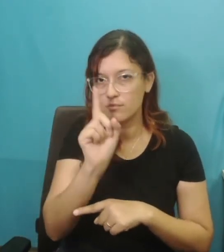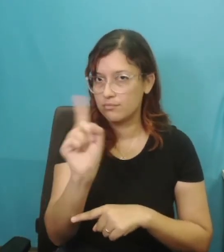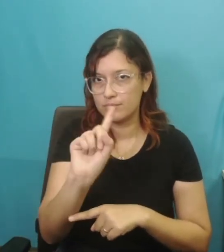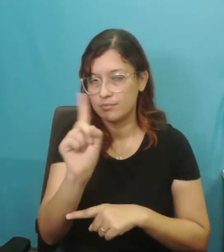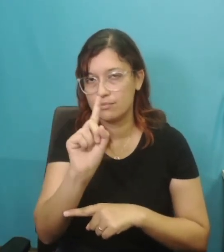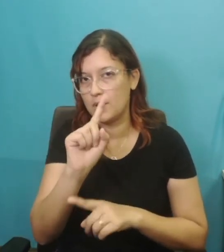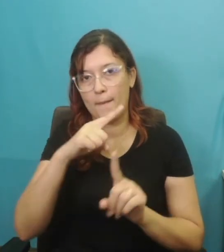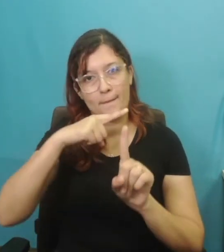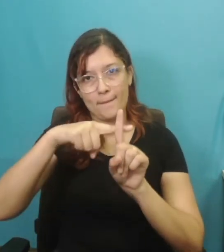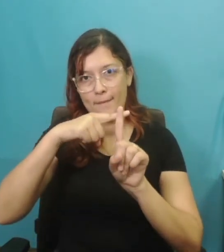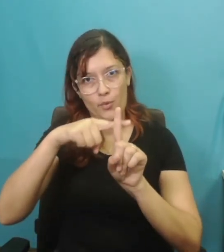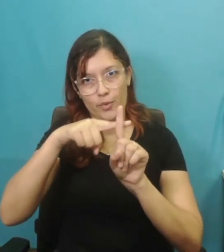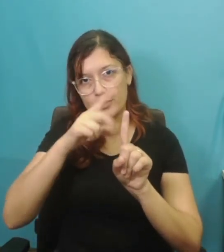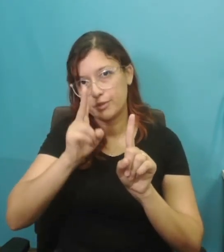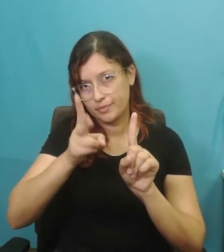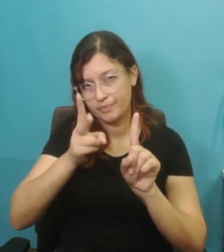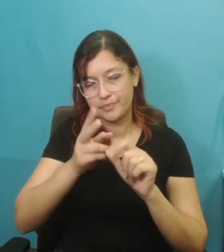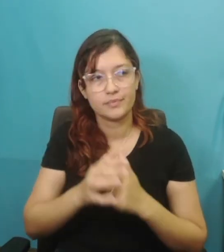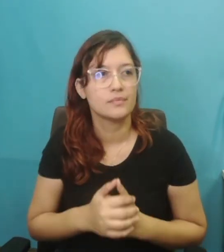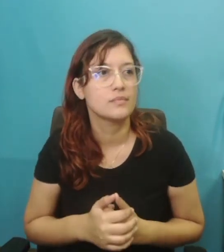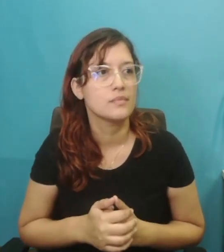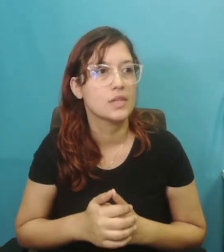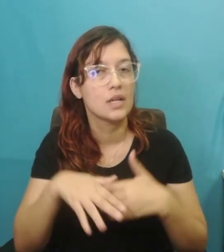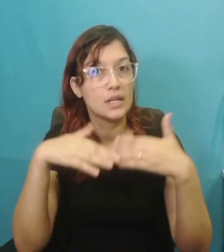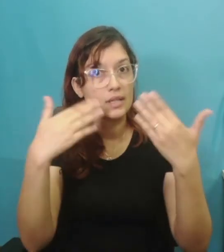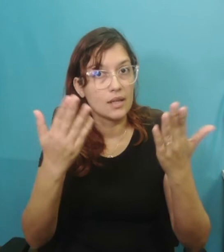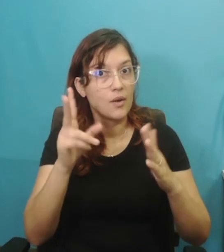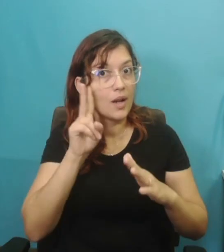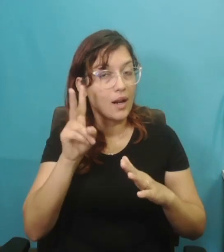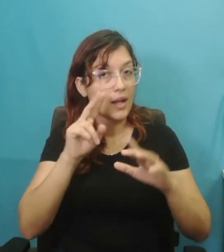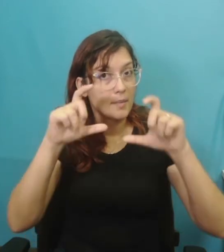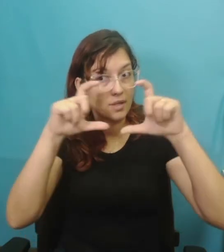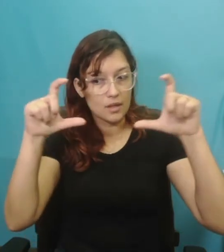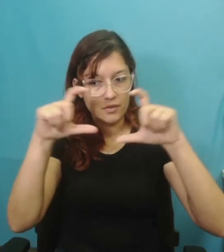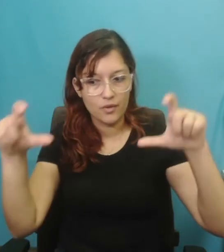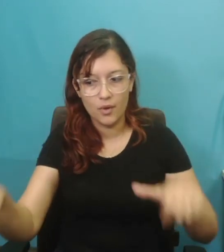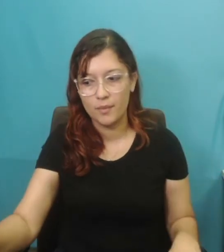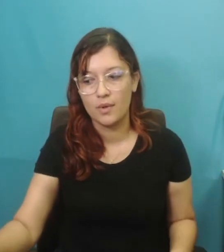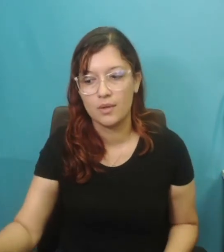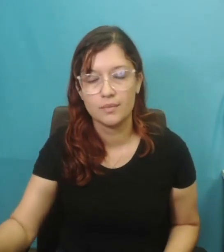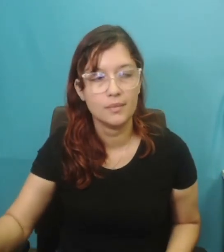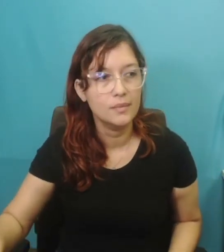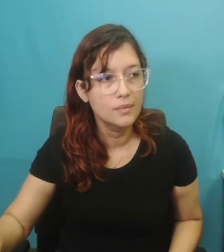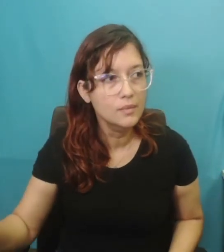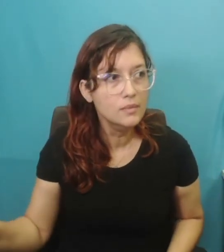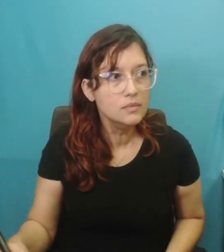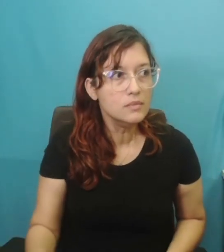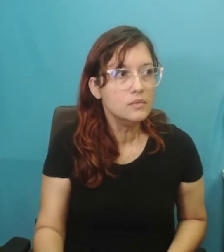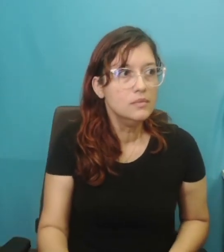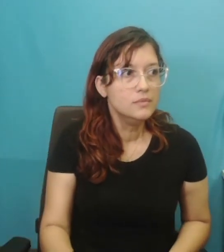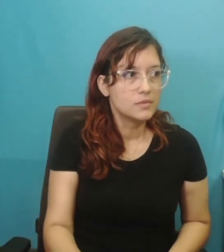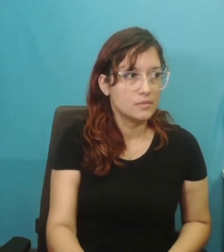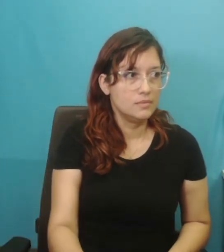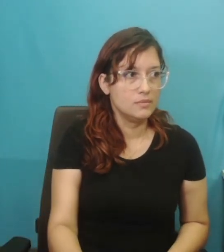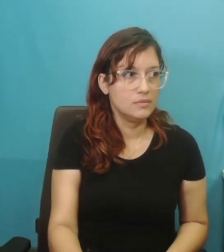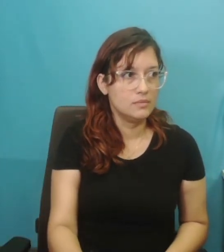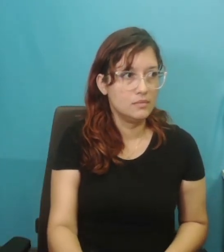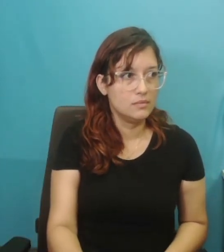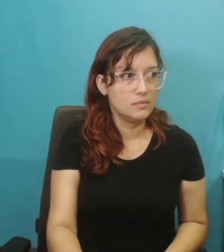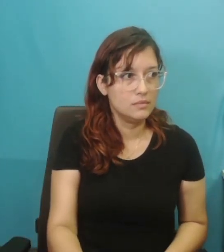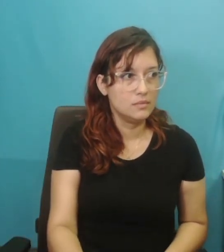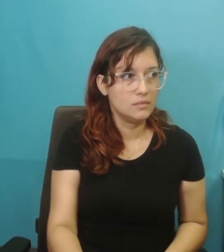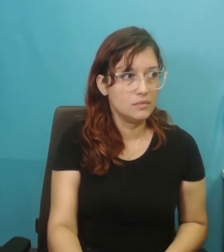Módulo, eu não vou usar o sinal negativo, vai ser sempre positivo. Então, a fórmula